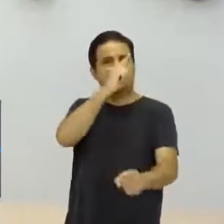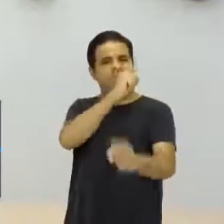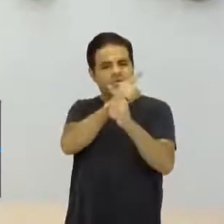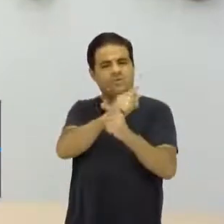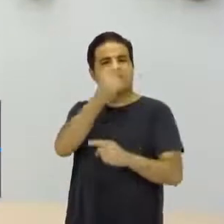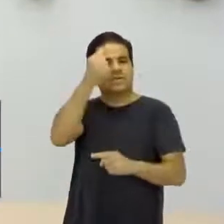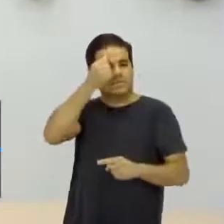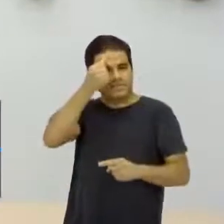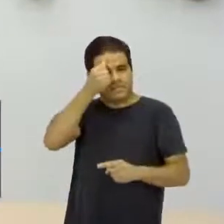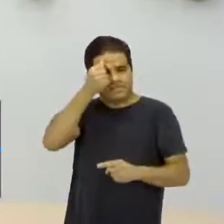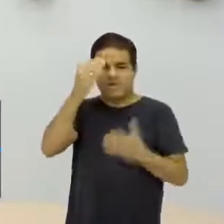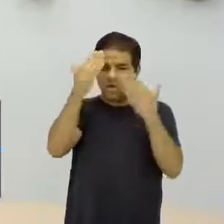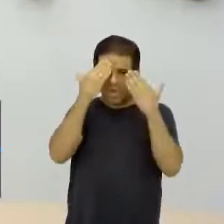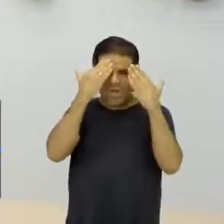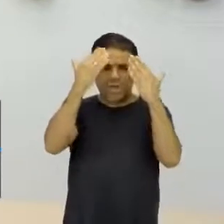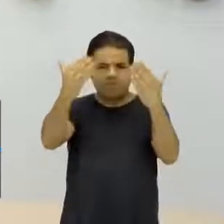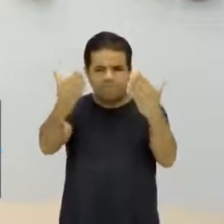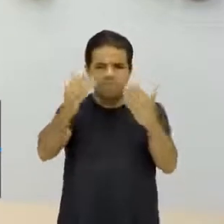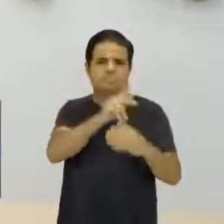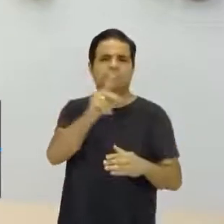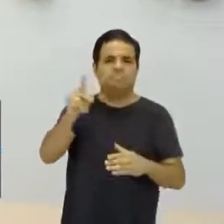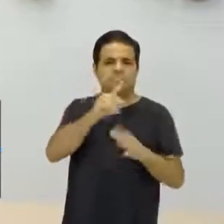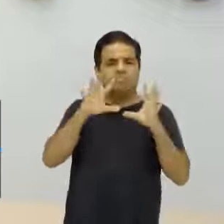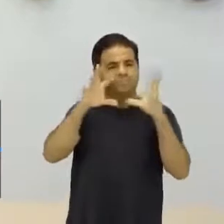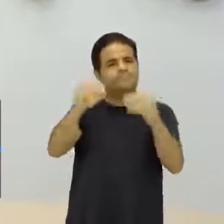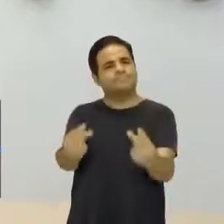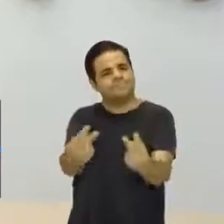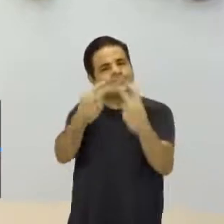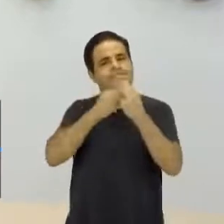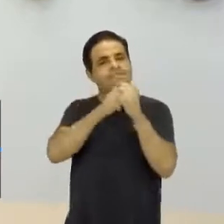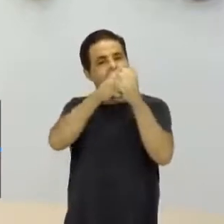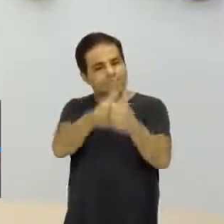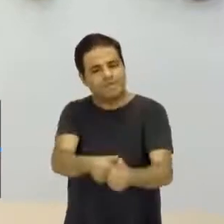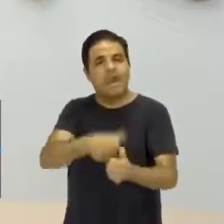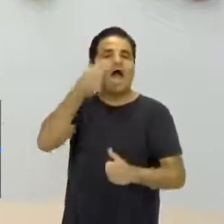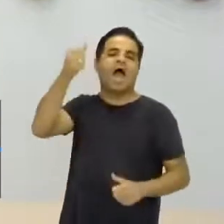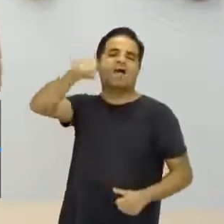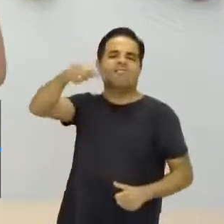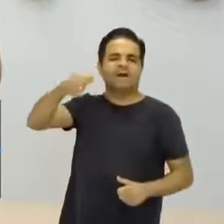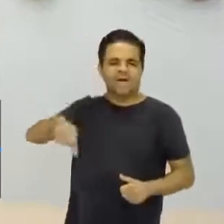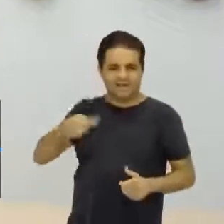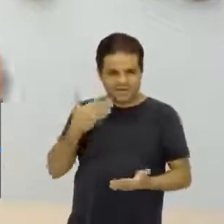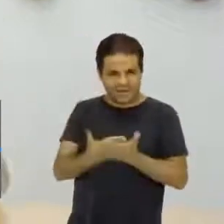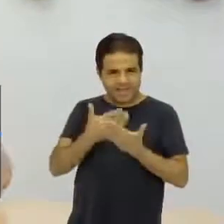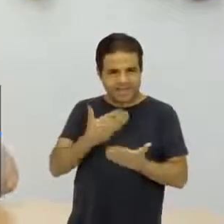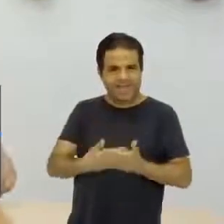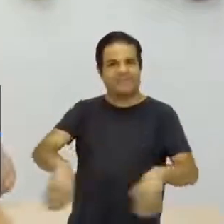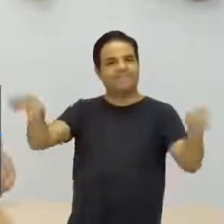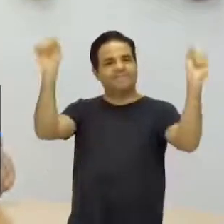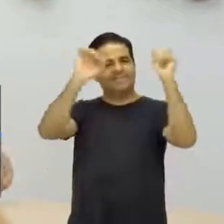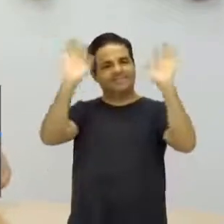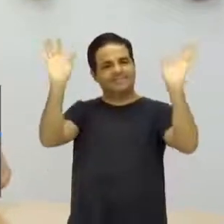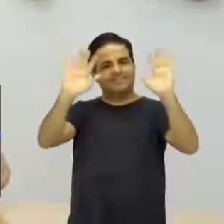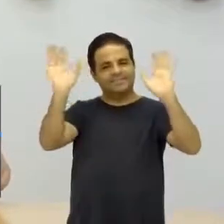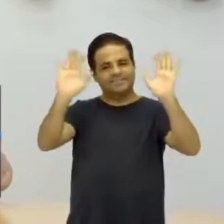que é sexta-feira. Obrigada, professores que estiveram aqui comigo. Avaliem a nossa aula e tchau, tchau!